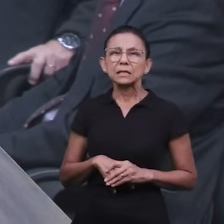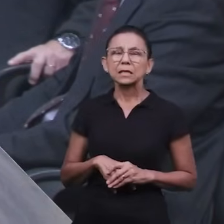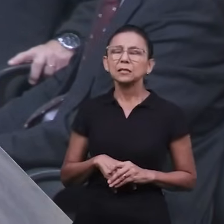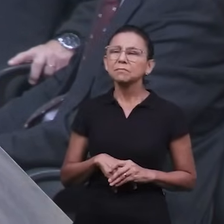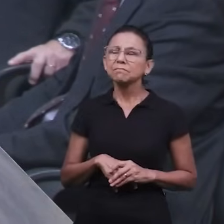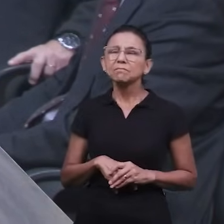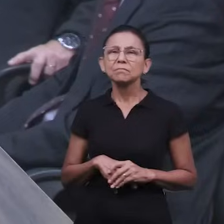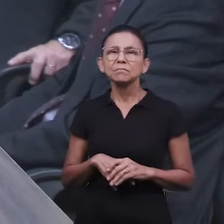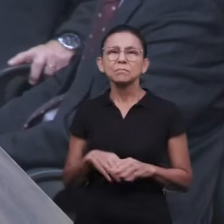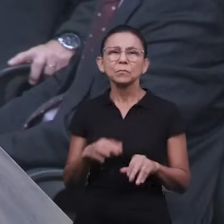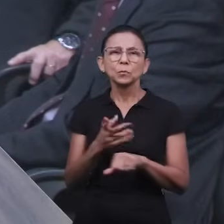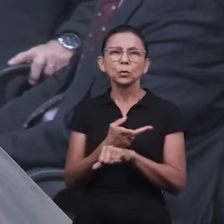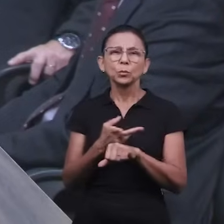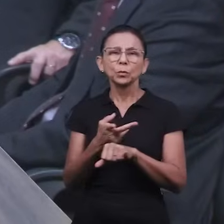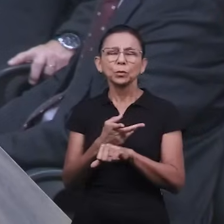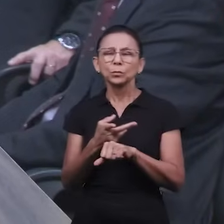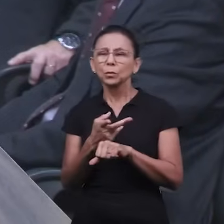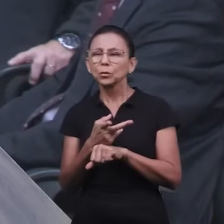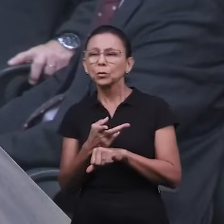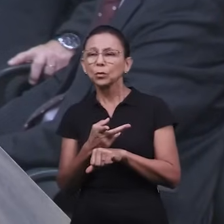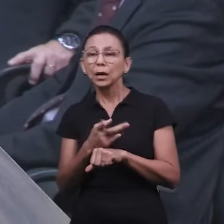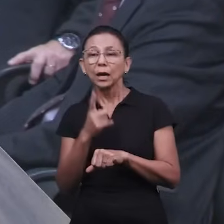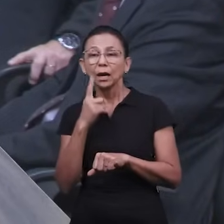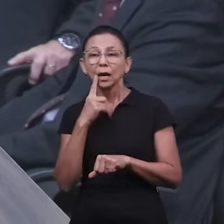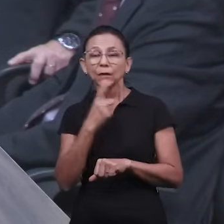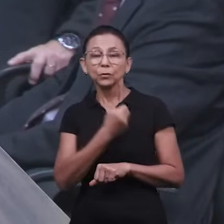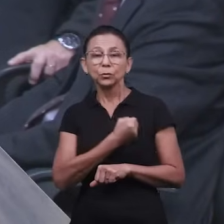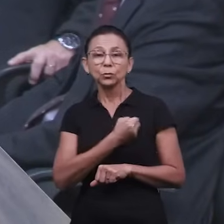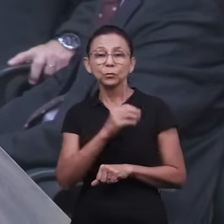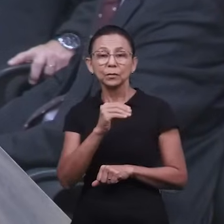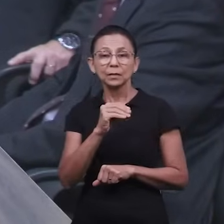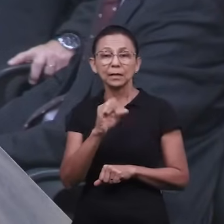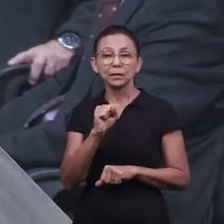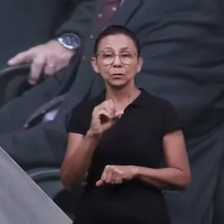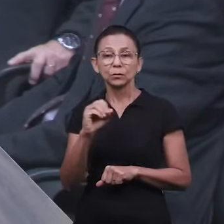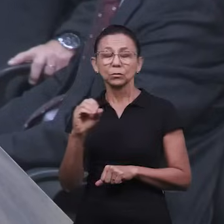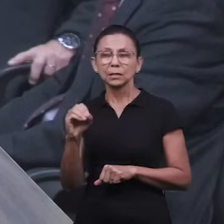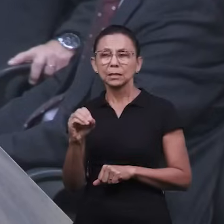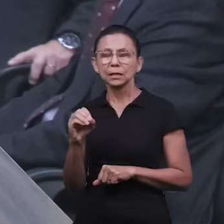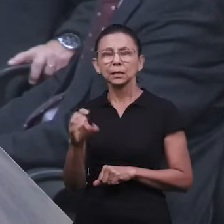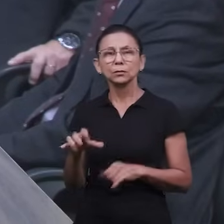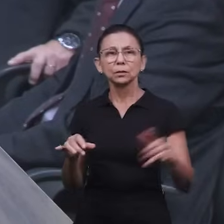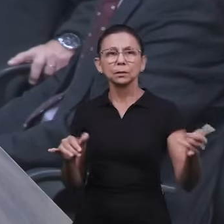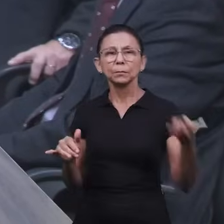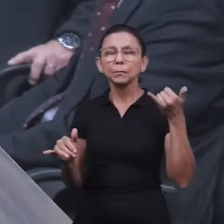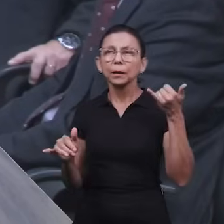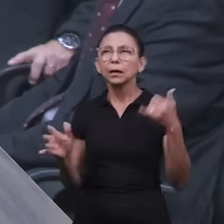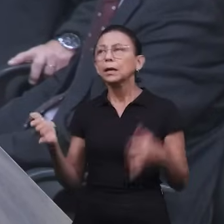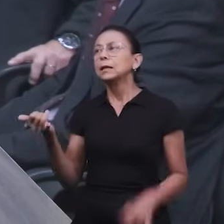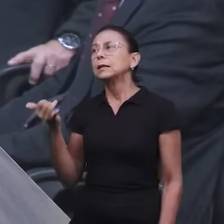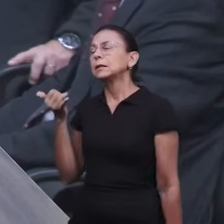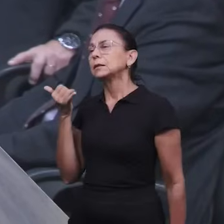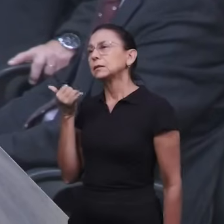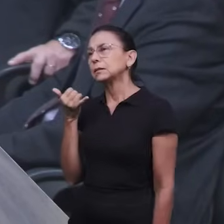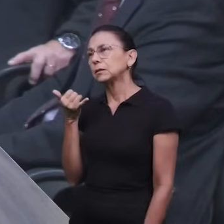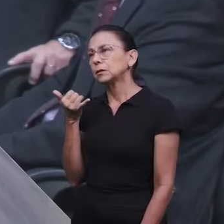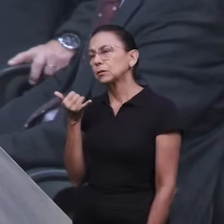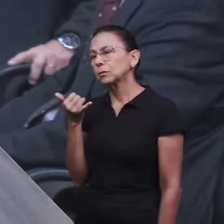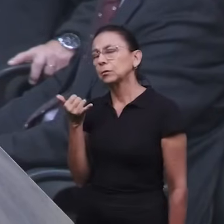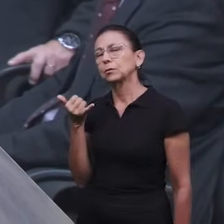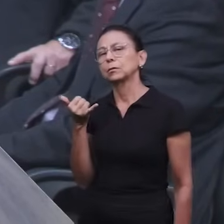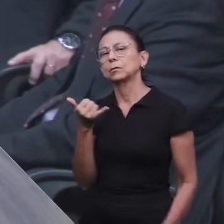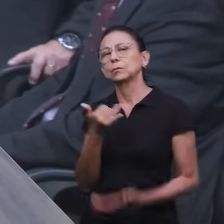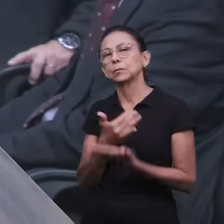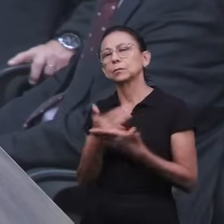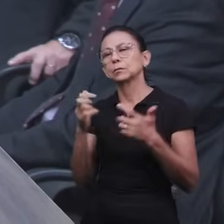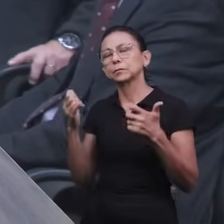e ligou. Falou assim, olha, eu não tô satisfeito, né, com o meu lar, mas o que houve? Aí começou a contar, né,